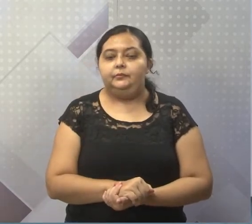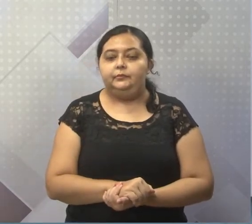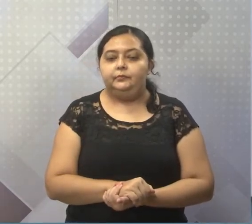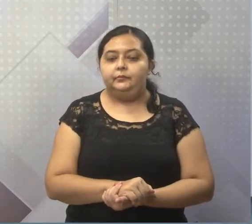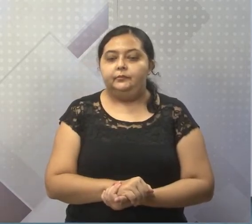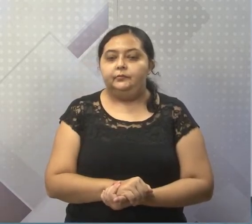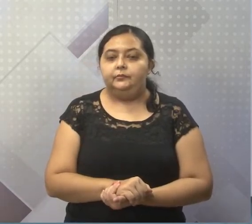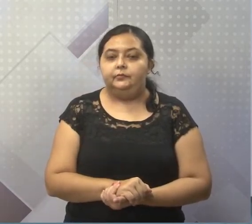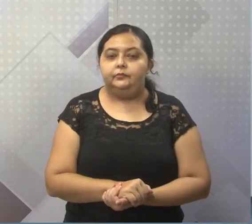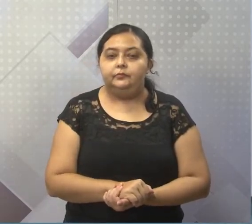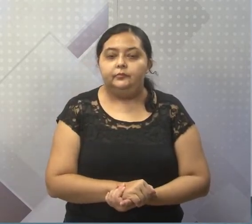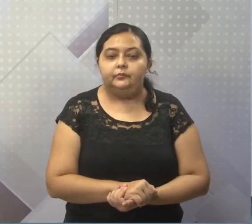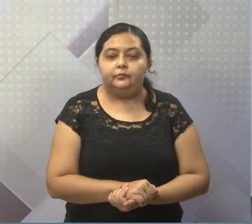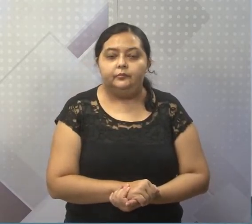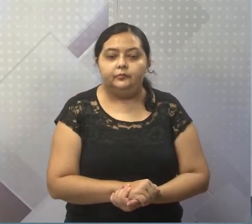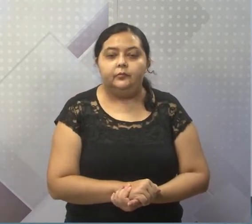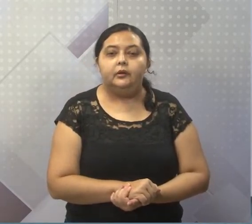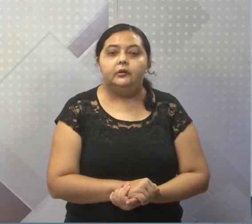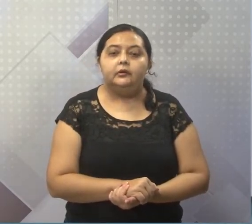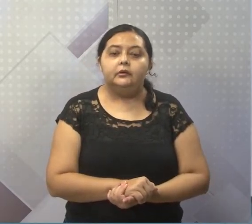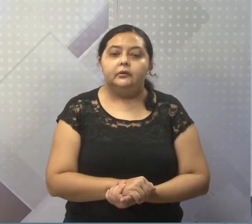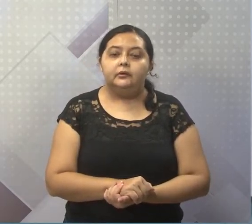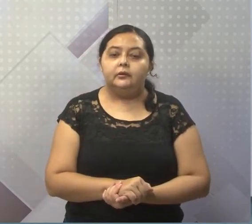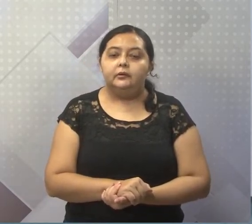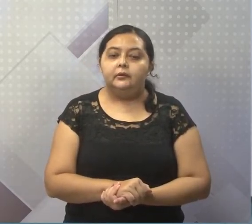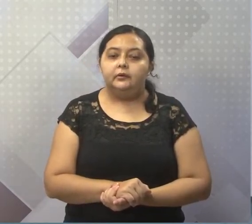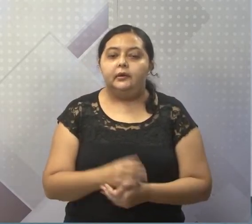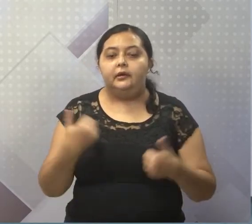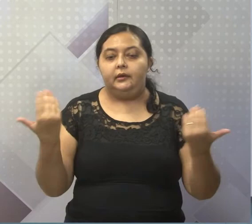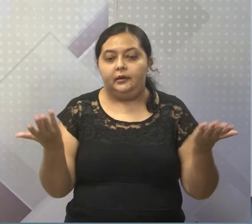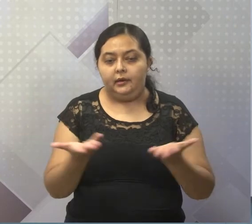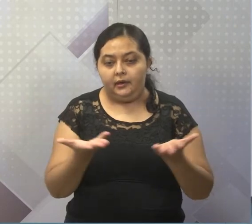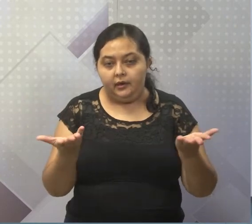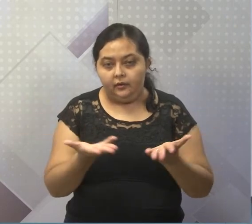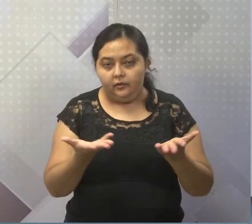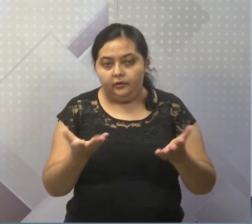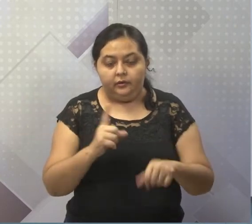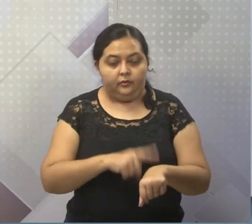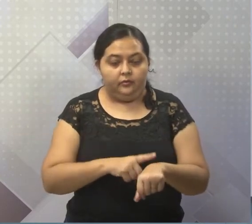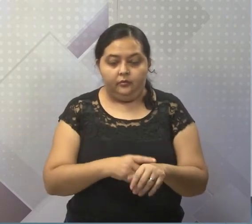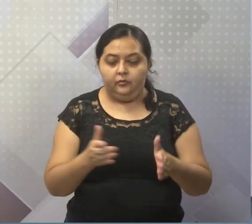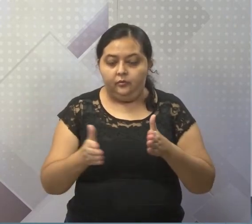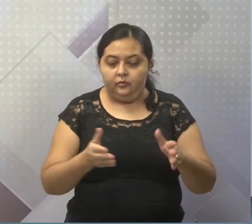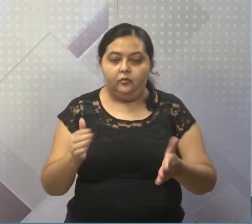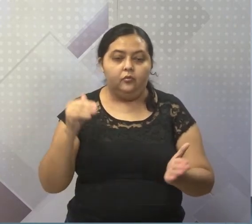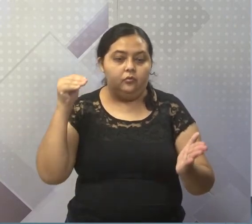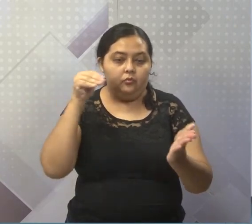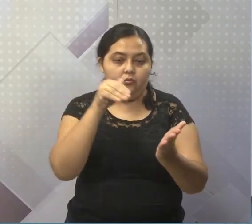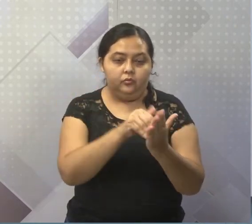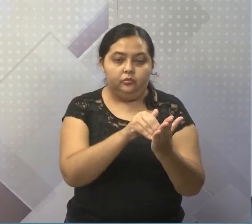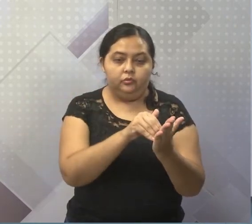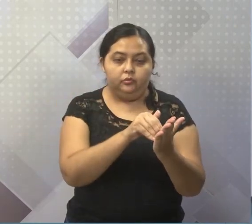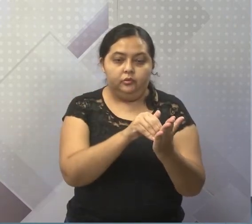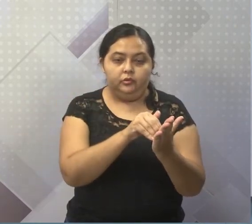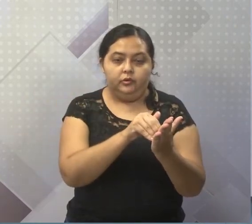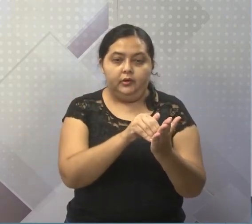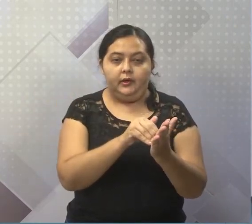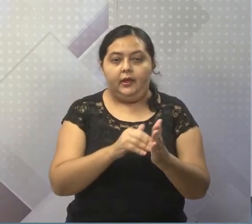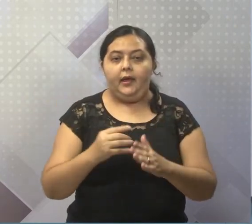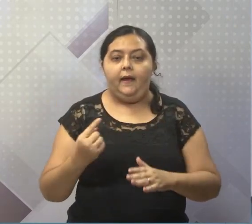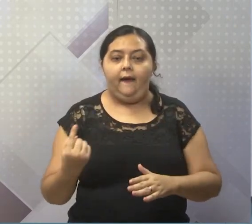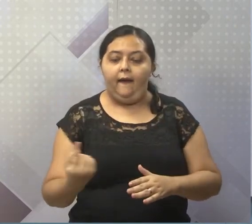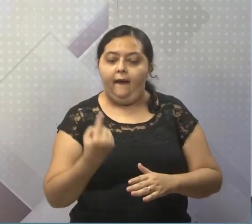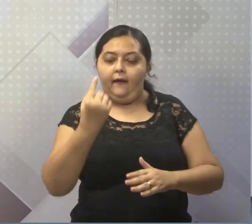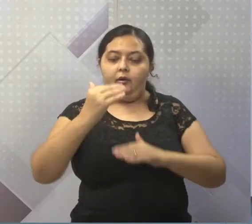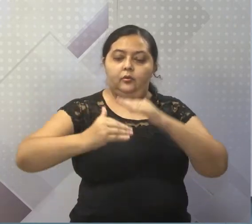vamos dar continuidade nessa continuidade a gente vai chegando praticamente para o último período e o que é que fala aí alta